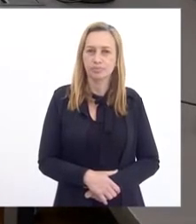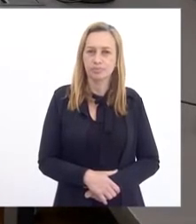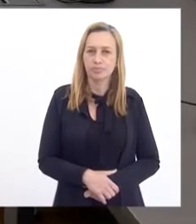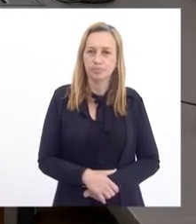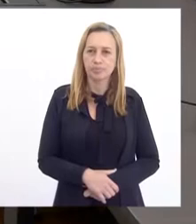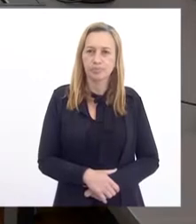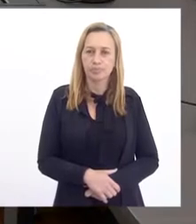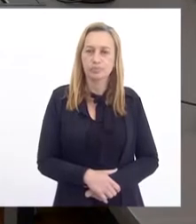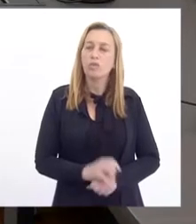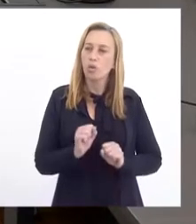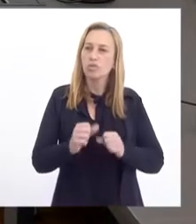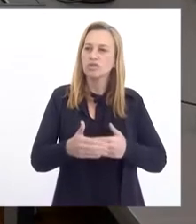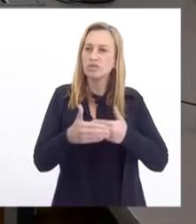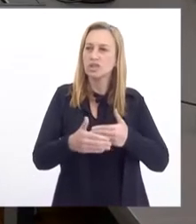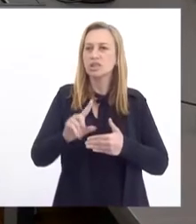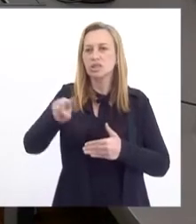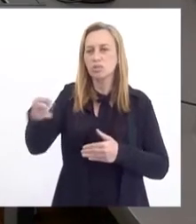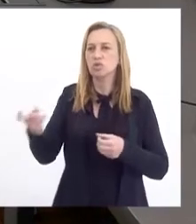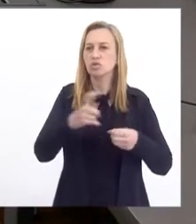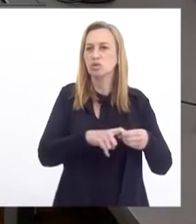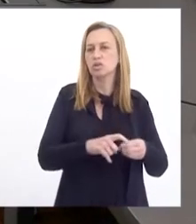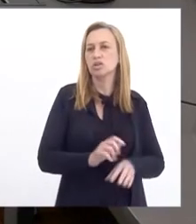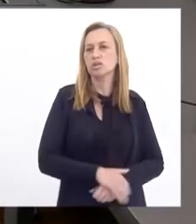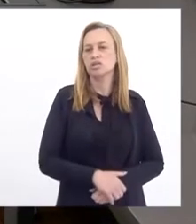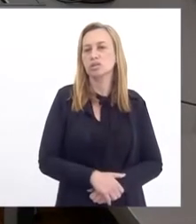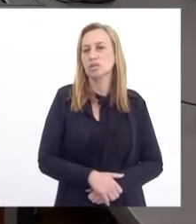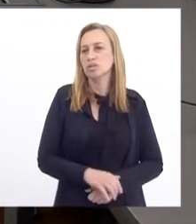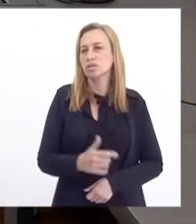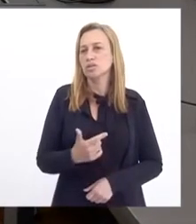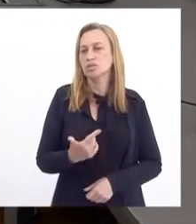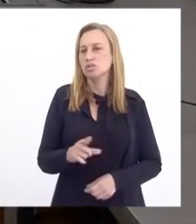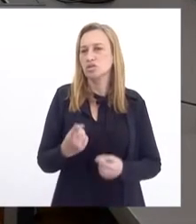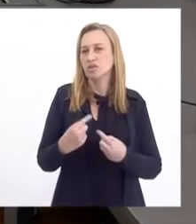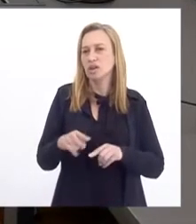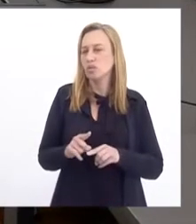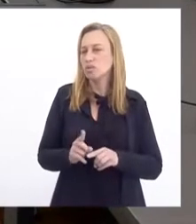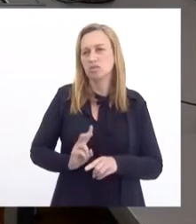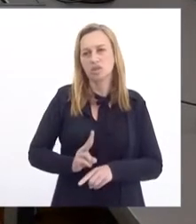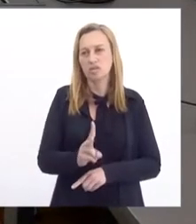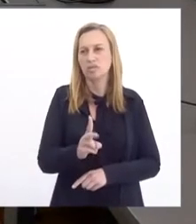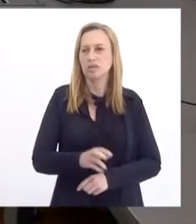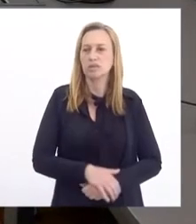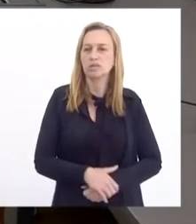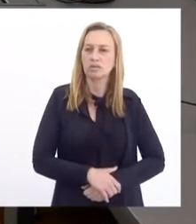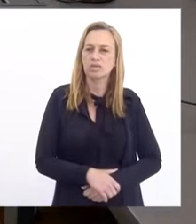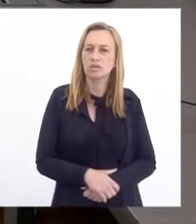A gente pode ir avançando depois, porque é só se não tiver contradição, vai em frente.